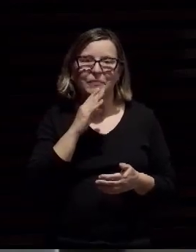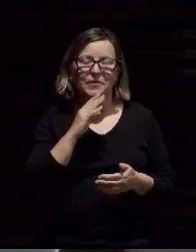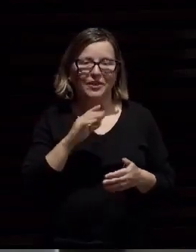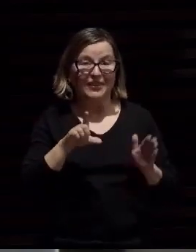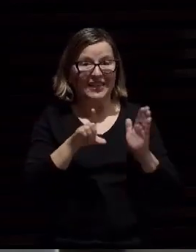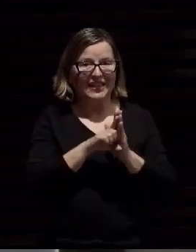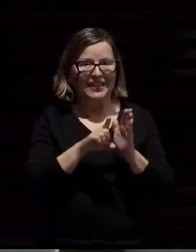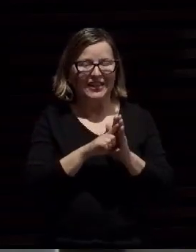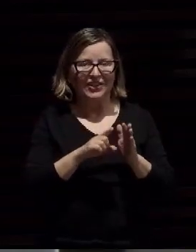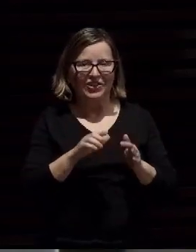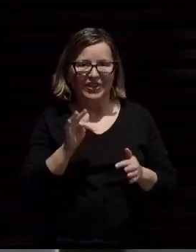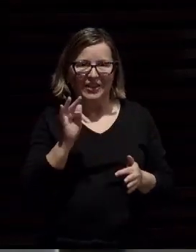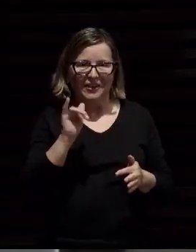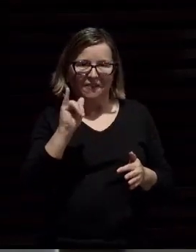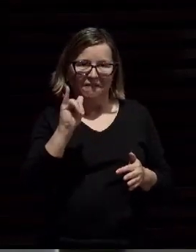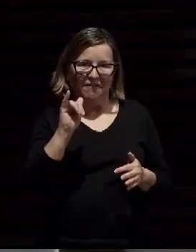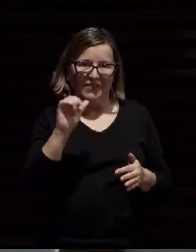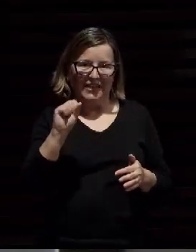leis.